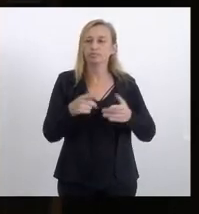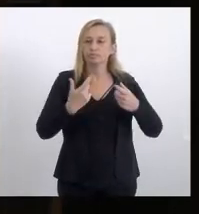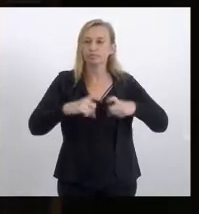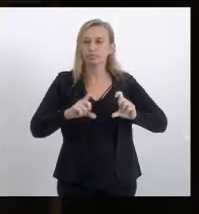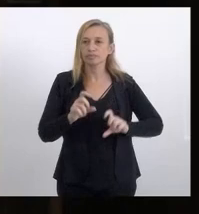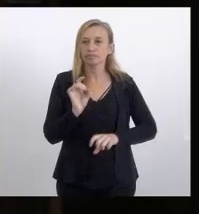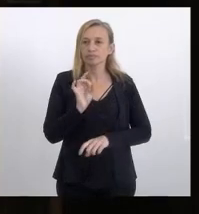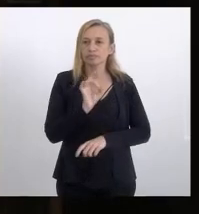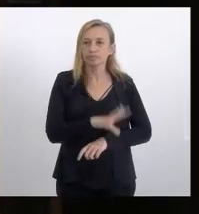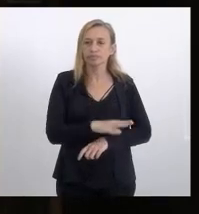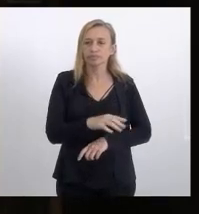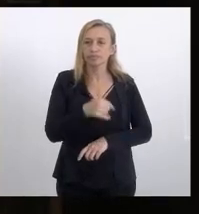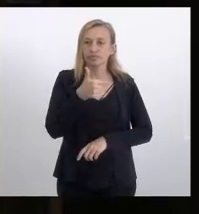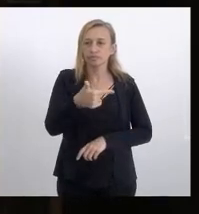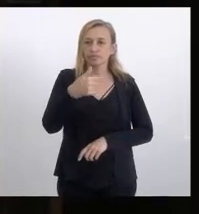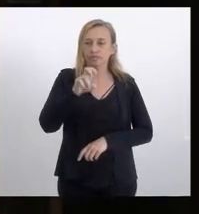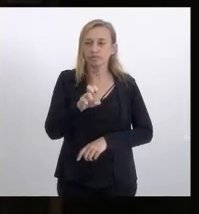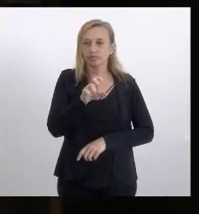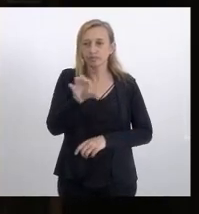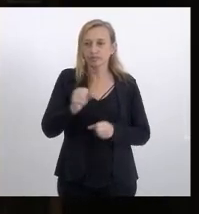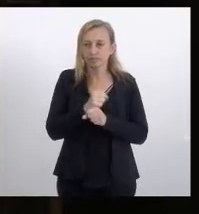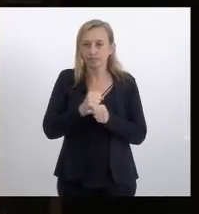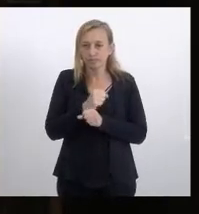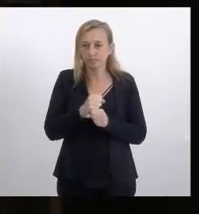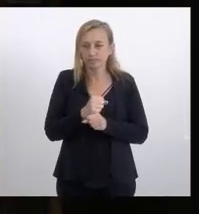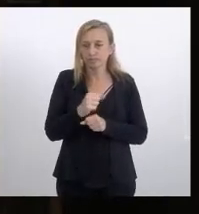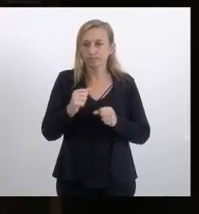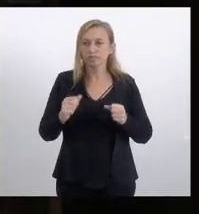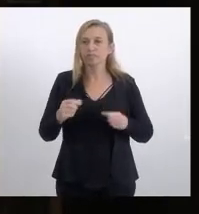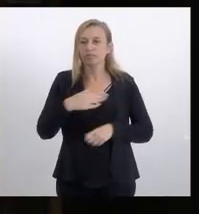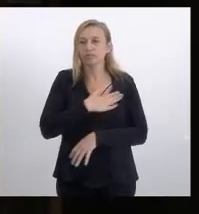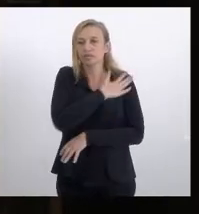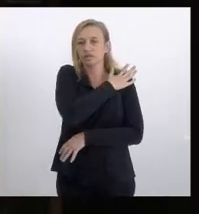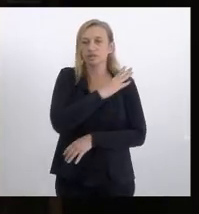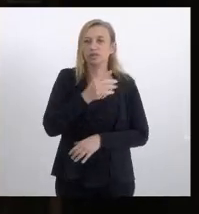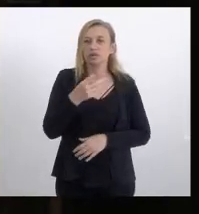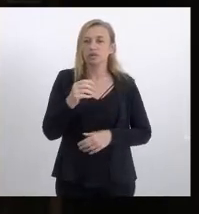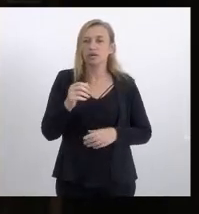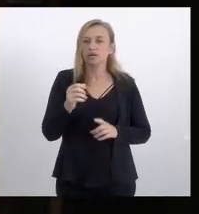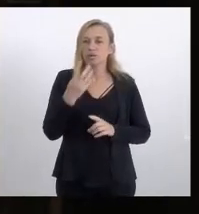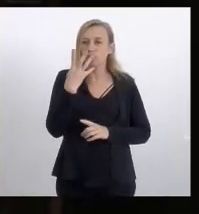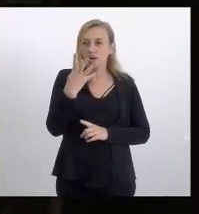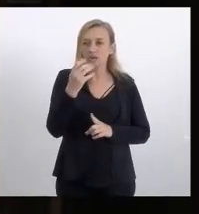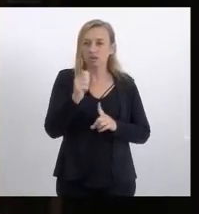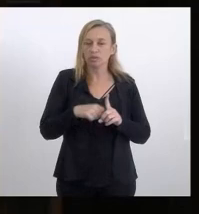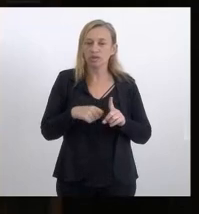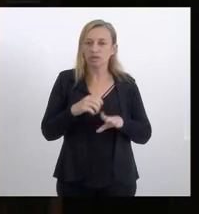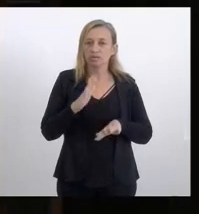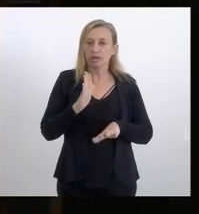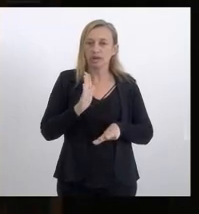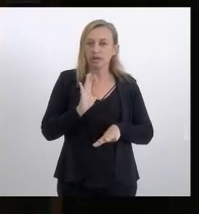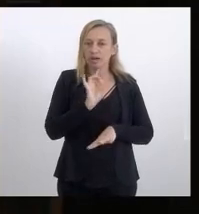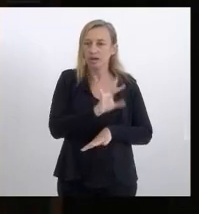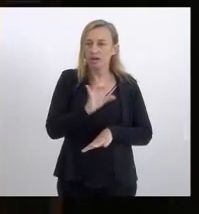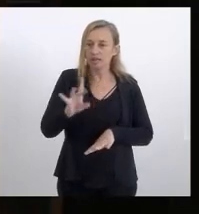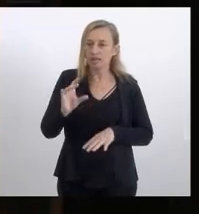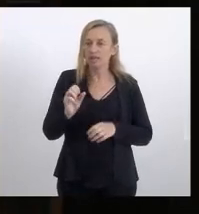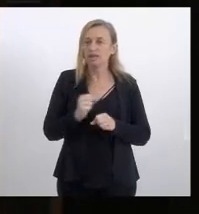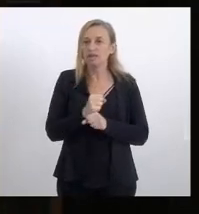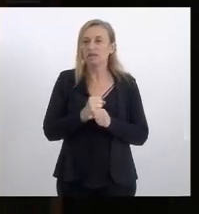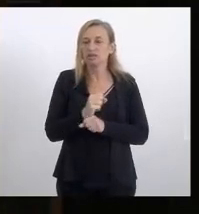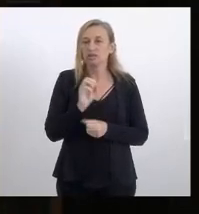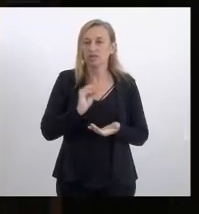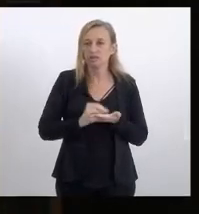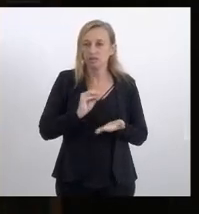são 25 anos de natureza militar mais quatro meses para cada ano que falta por militar limitada a